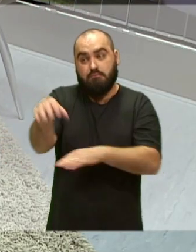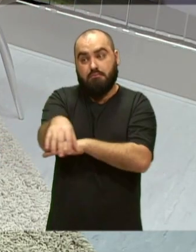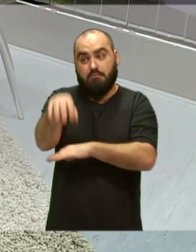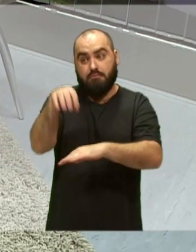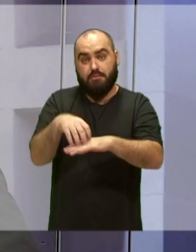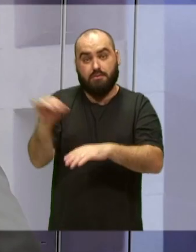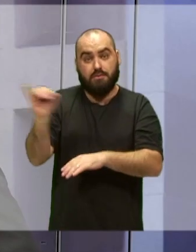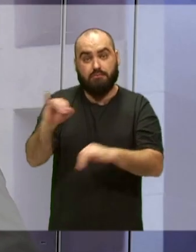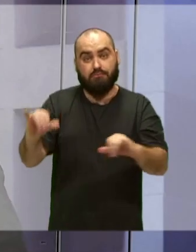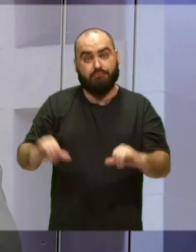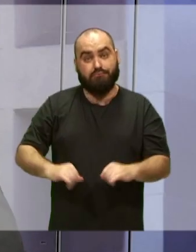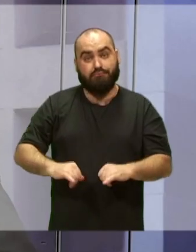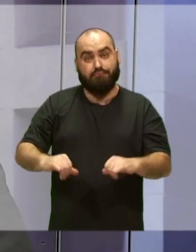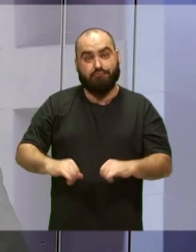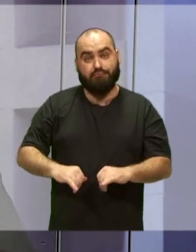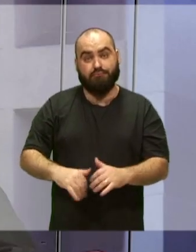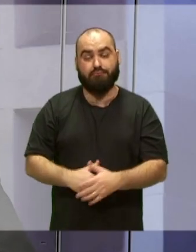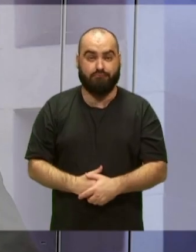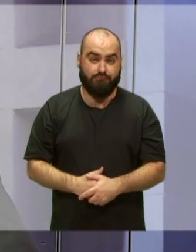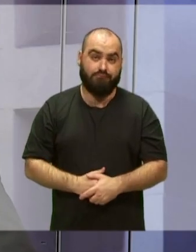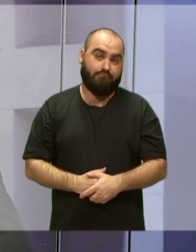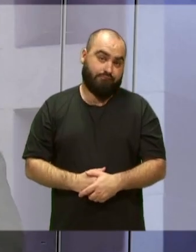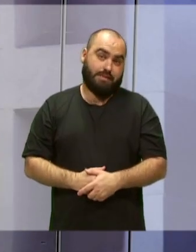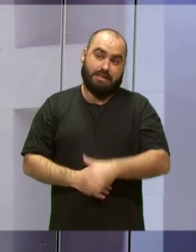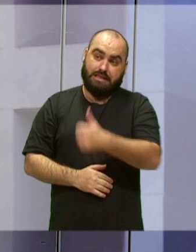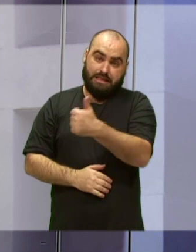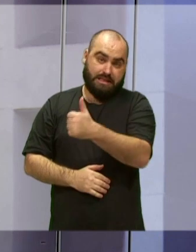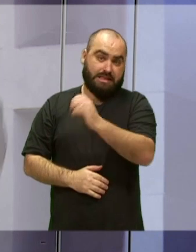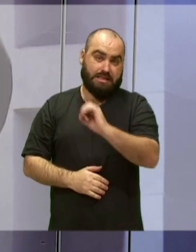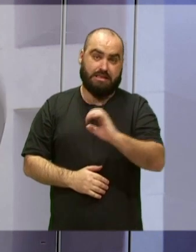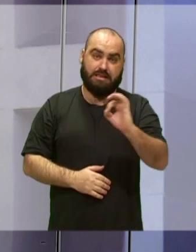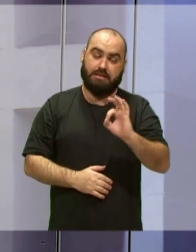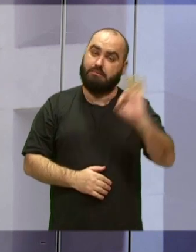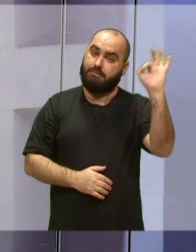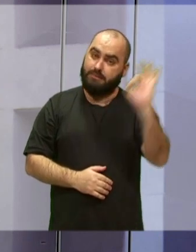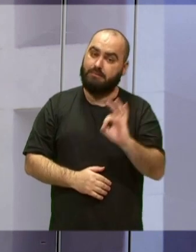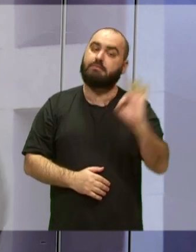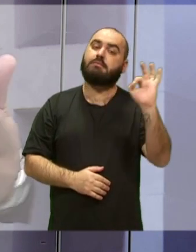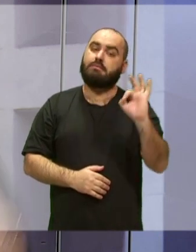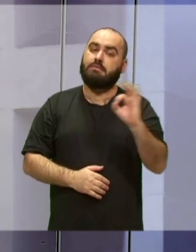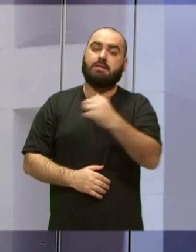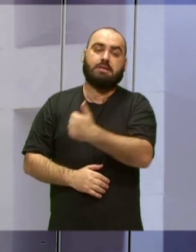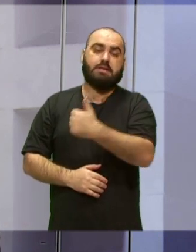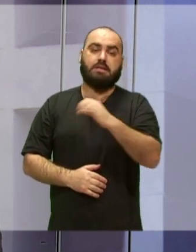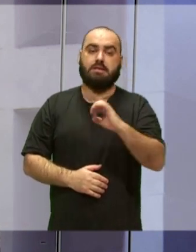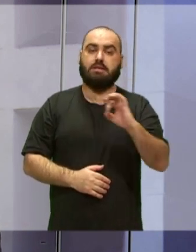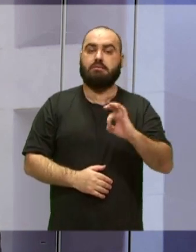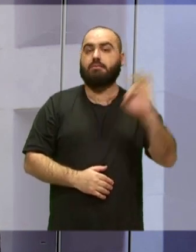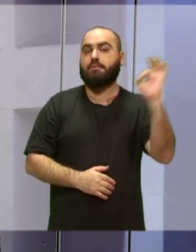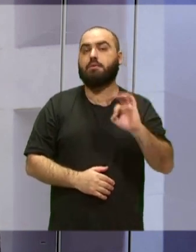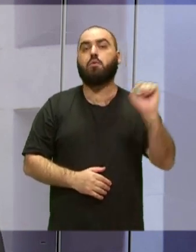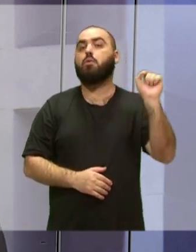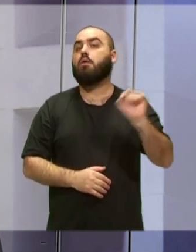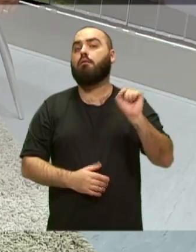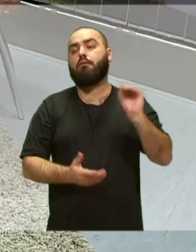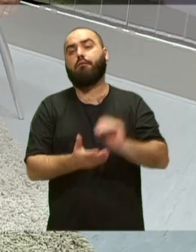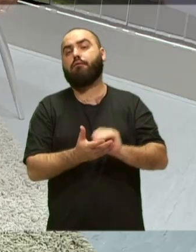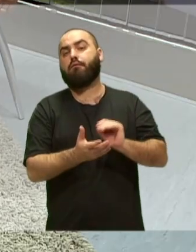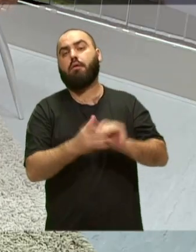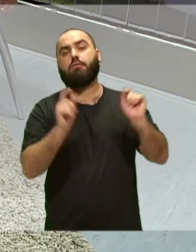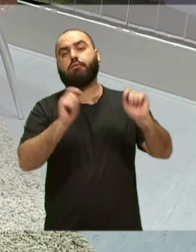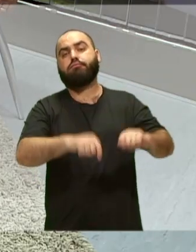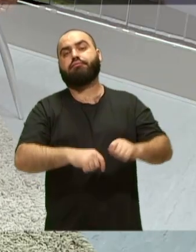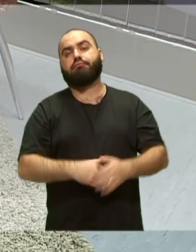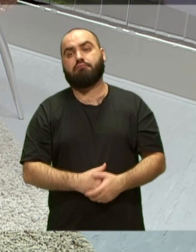caos totalmente envolvendo infelizmente totalmente envolvendo incompetência então se não há